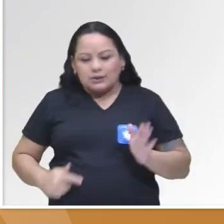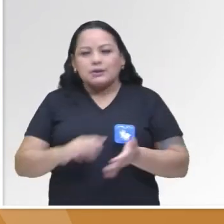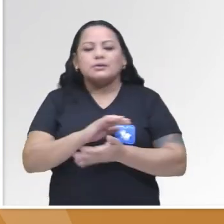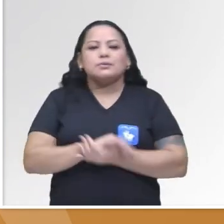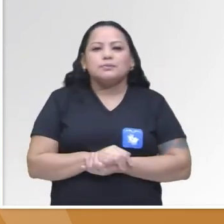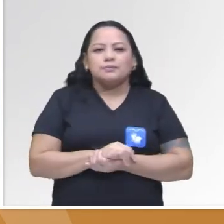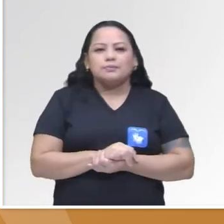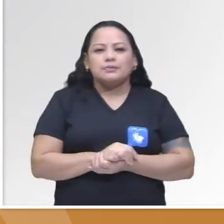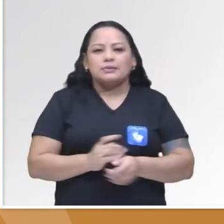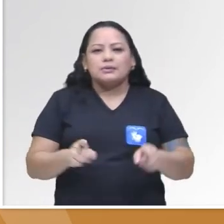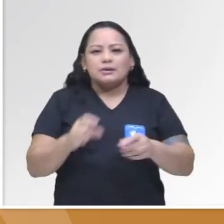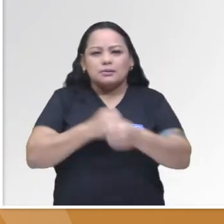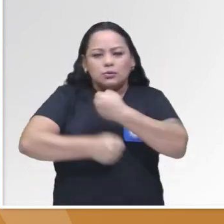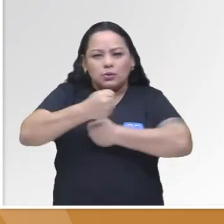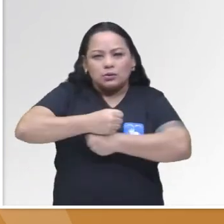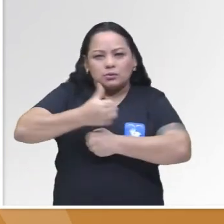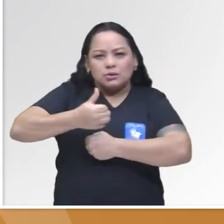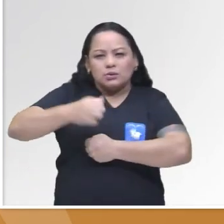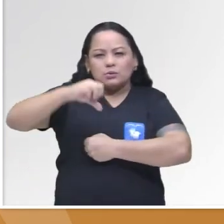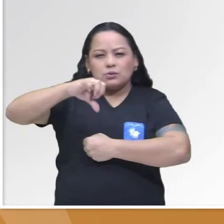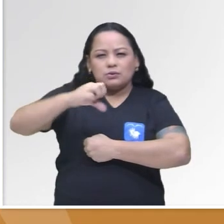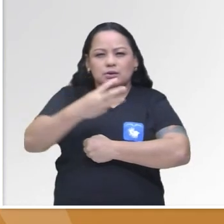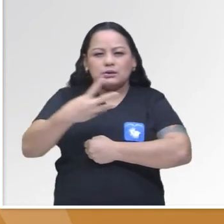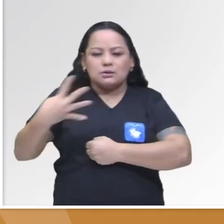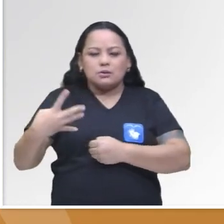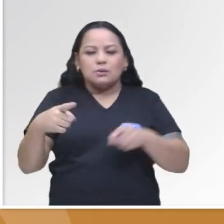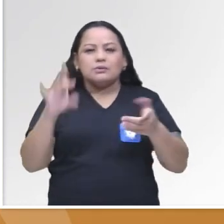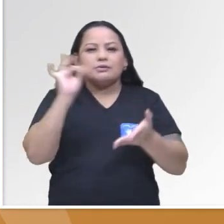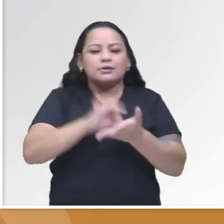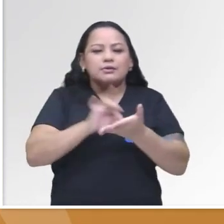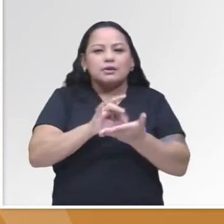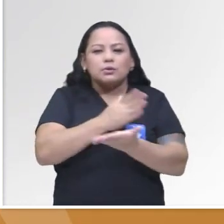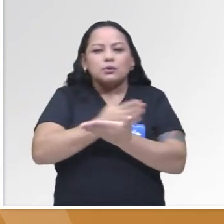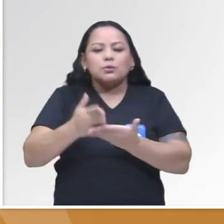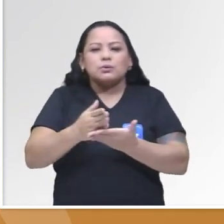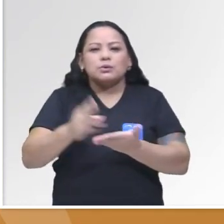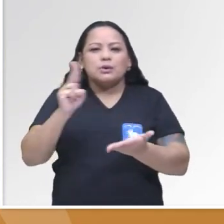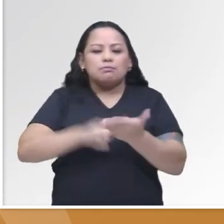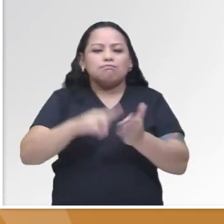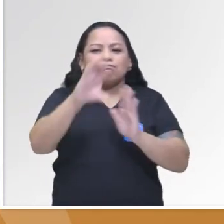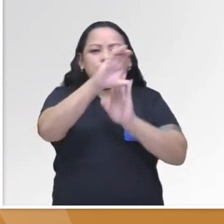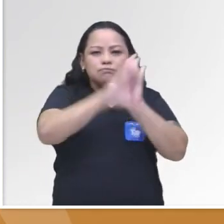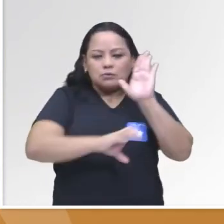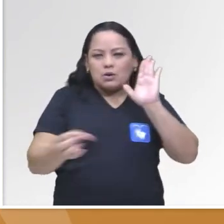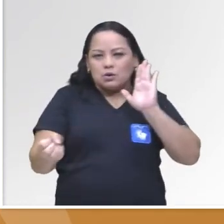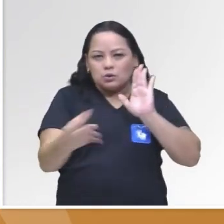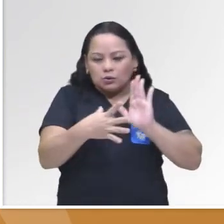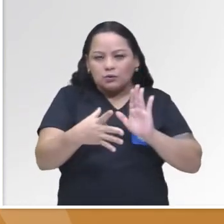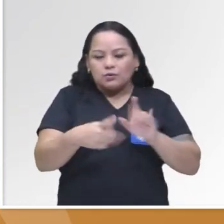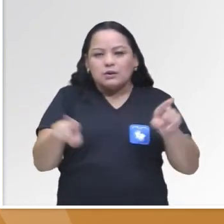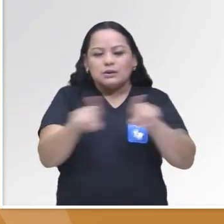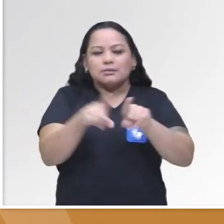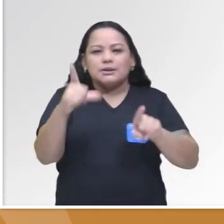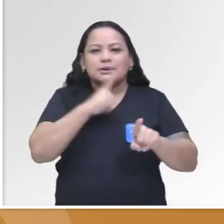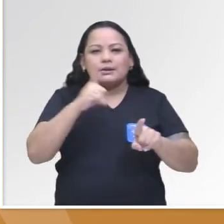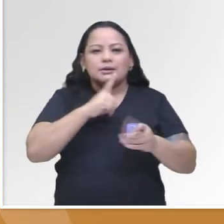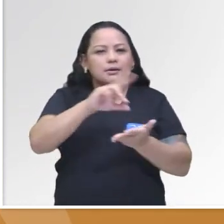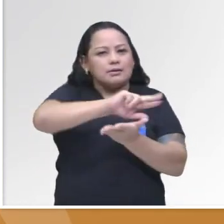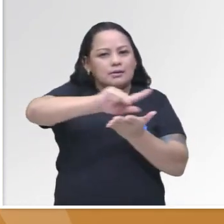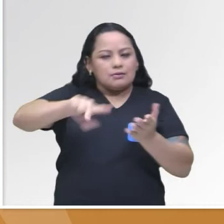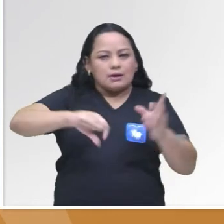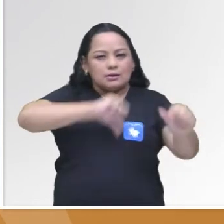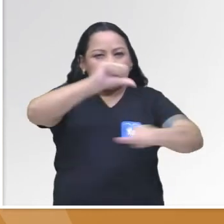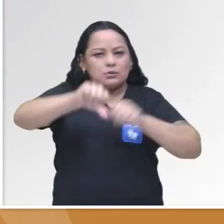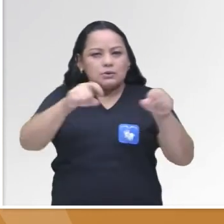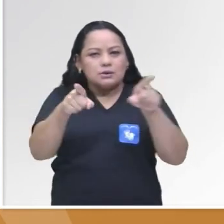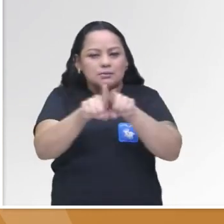1934 e, com de fato, entrando em vigor a nova Carta Constitucional, vai trazer uma série de mudanças, mas também nós